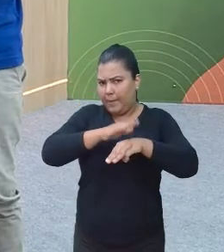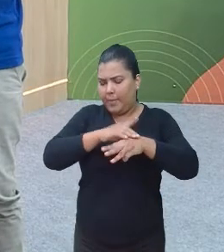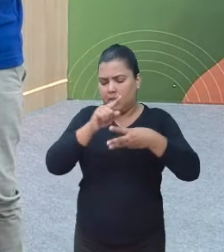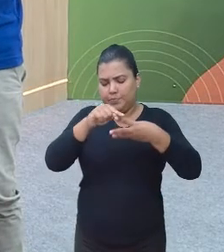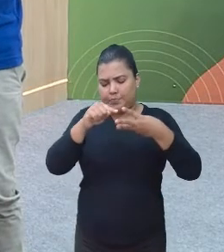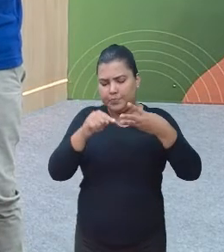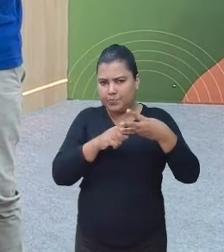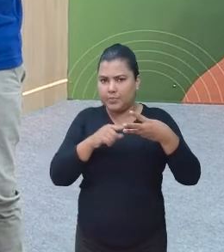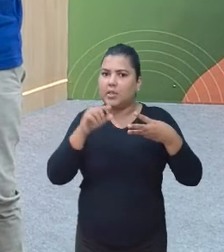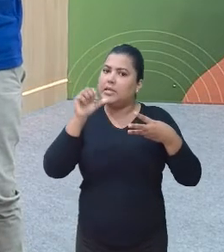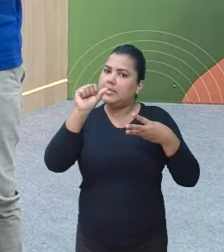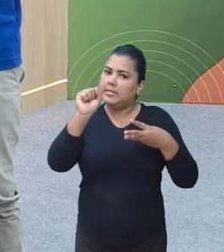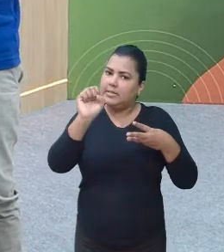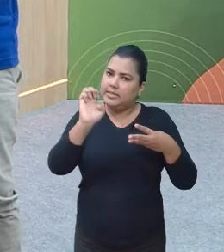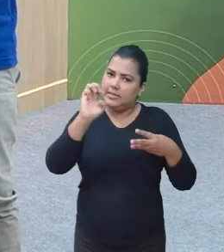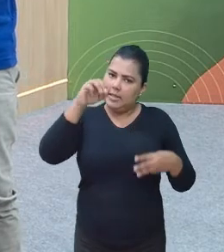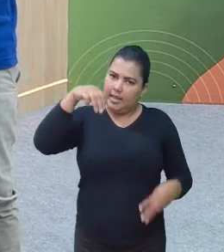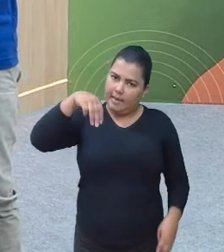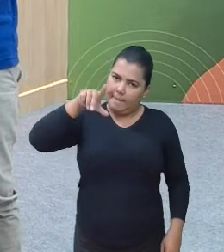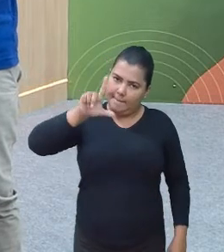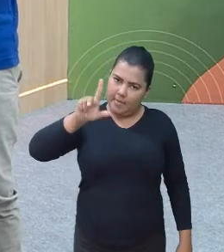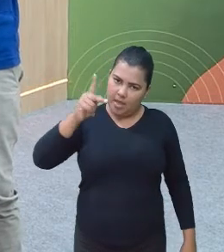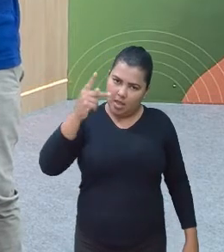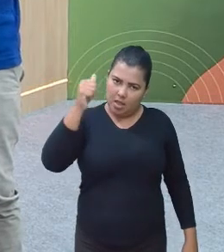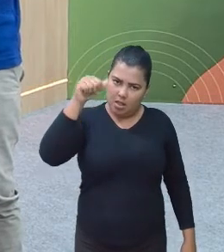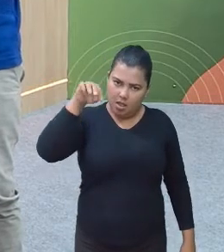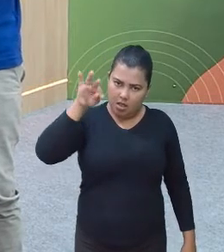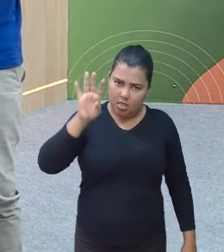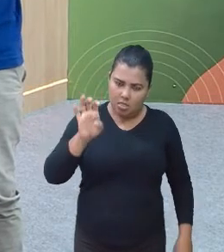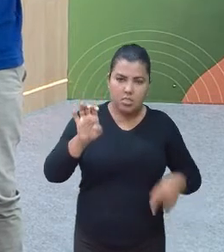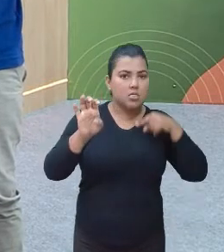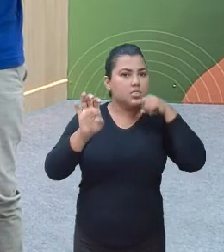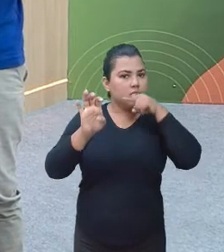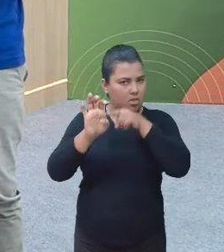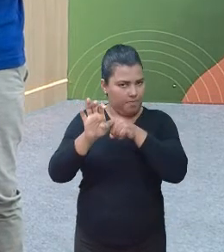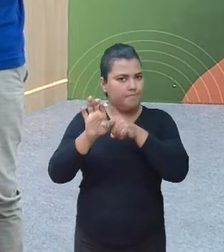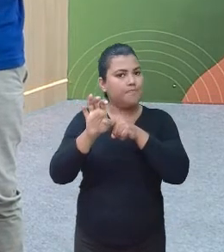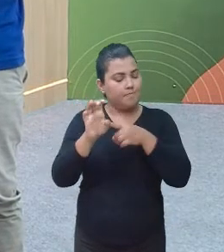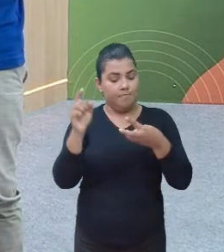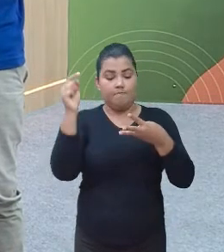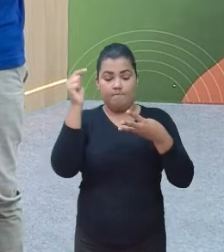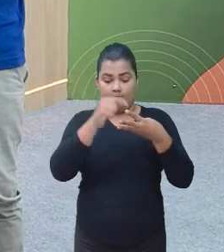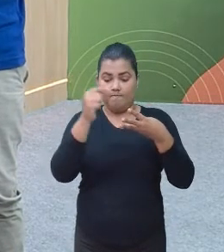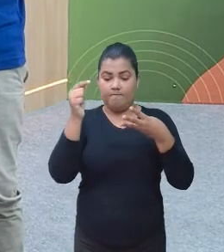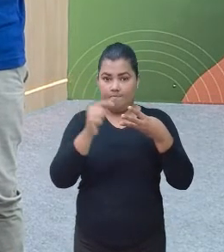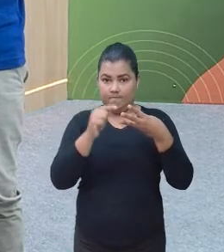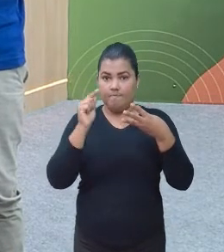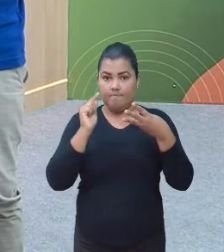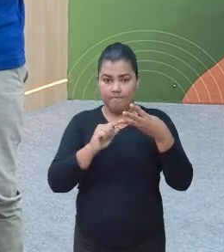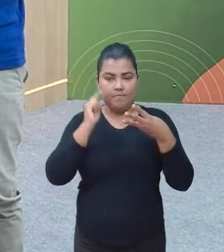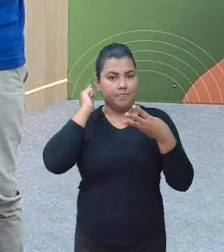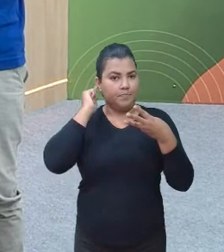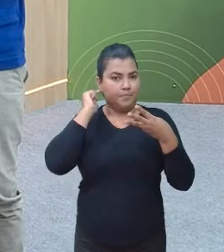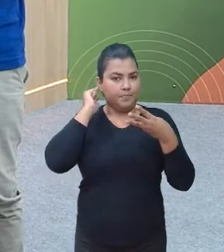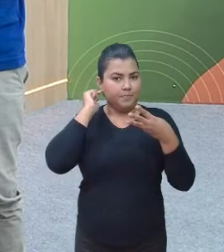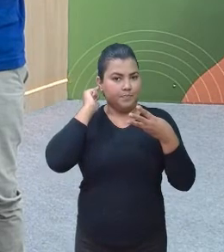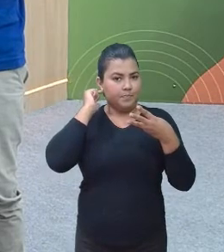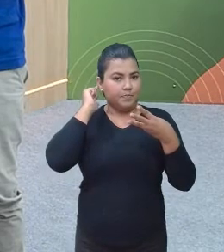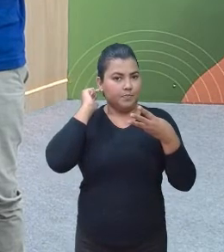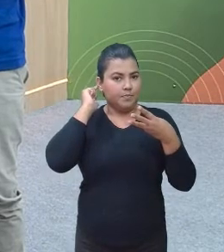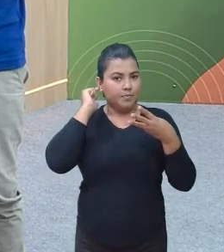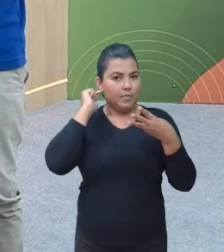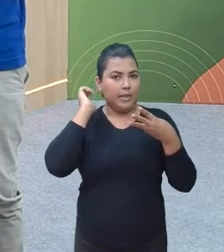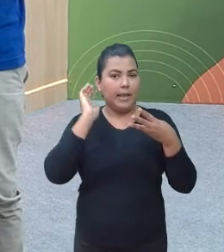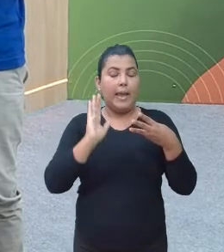palavra semelhança é o objetivo meu e o objetivo do teu professor, da tua professora. Mas a gente vai partir da